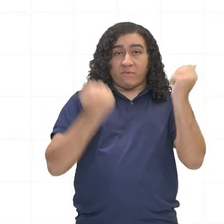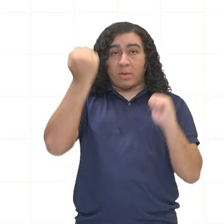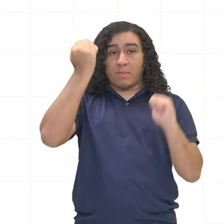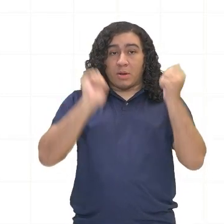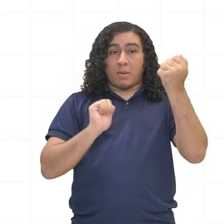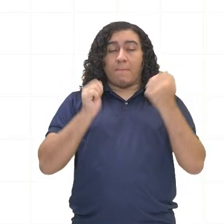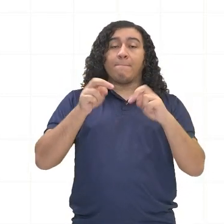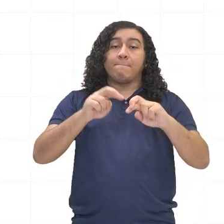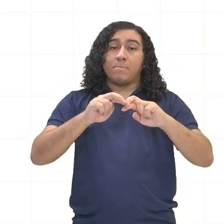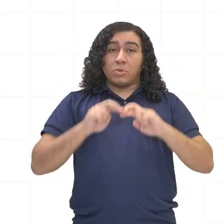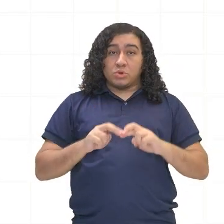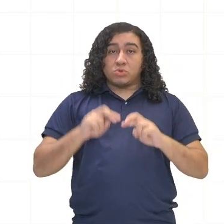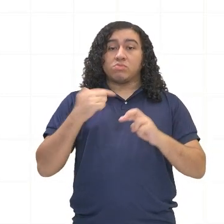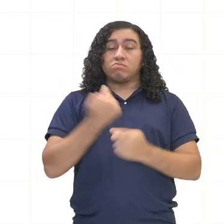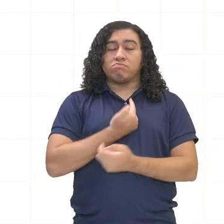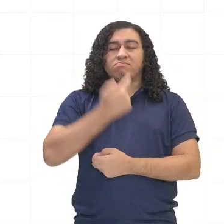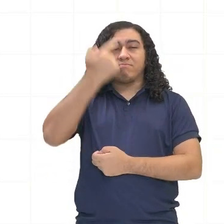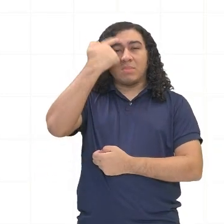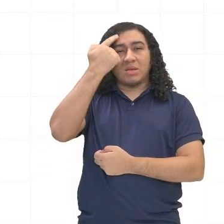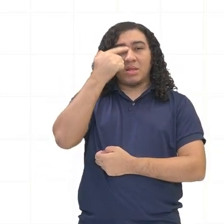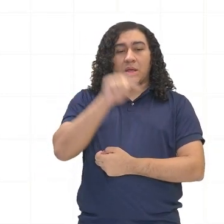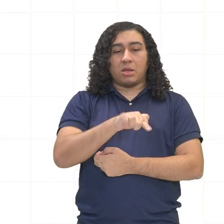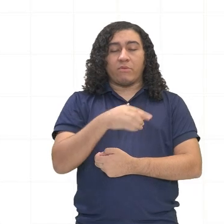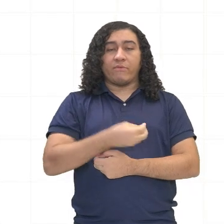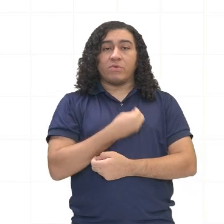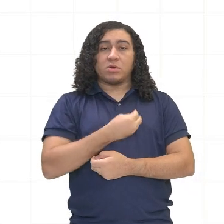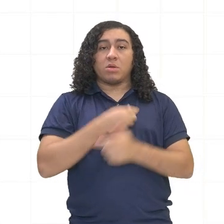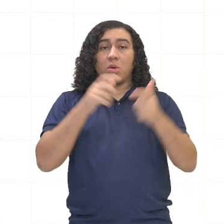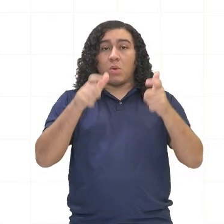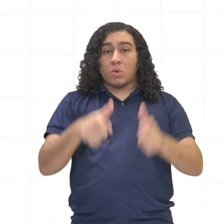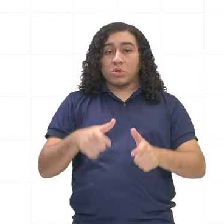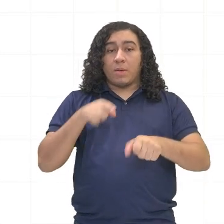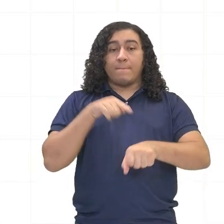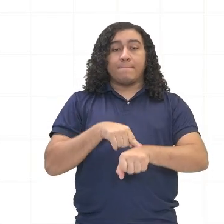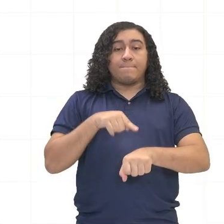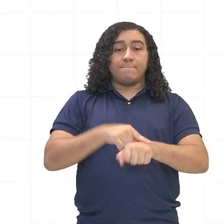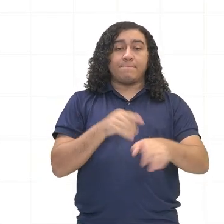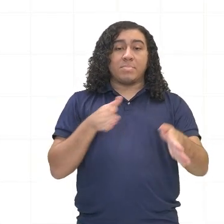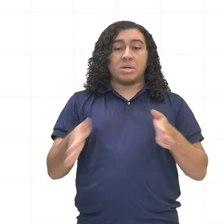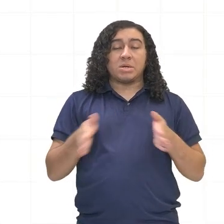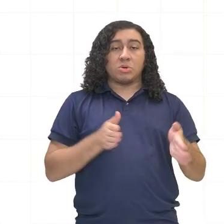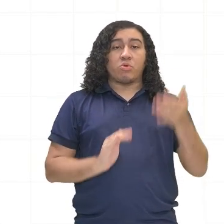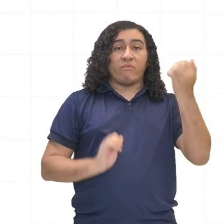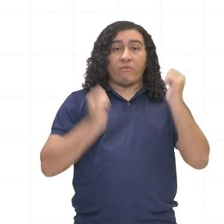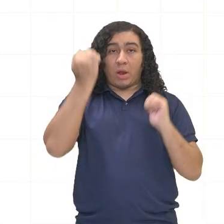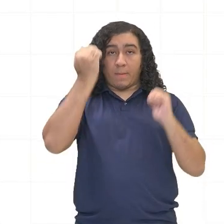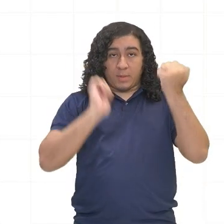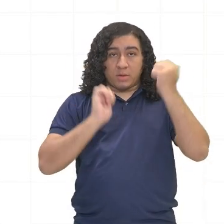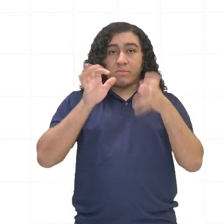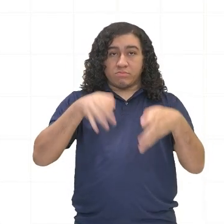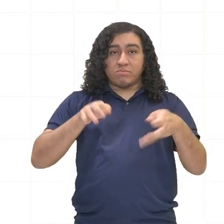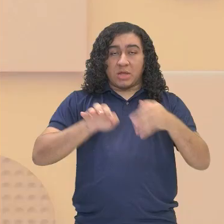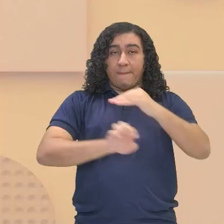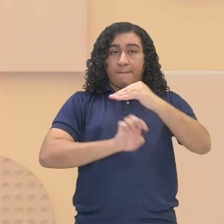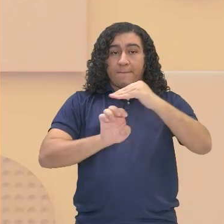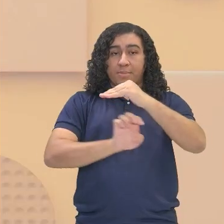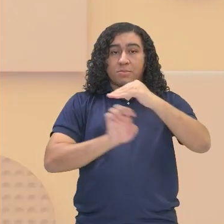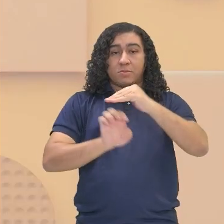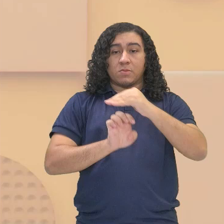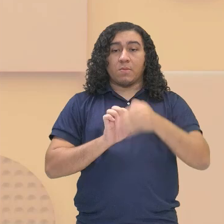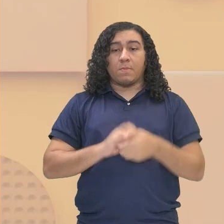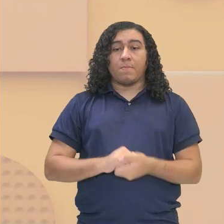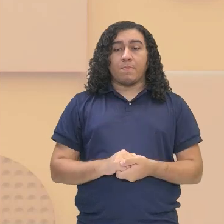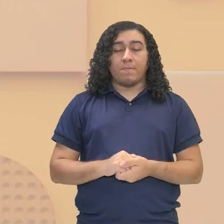Por isso dizemos que eles viviam então, né, no tempo então aí das fábricas, ok? Então